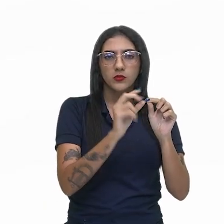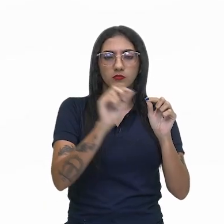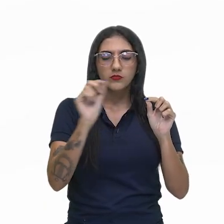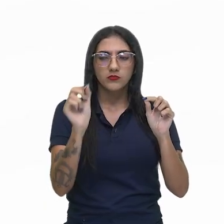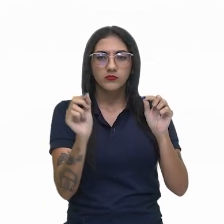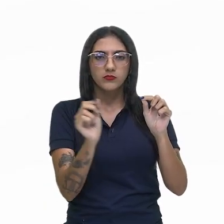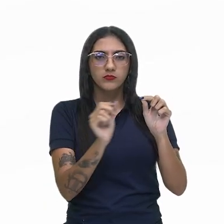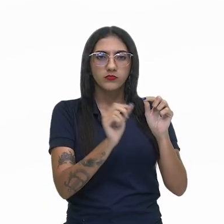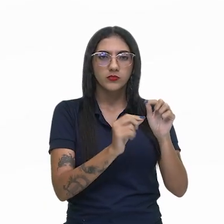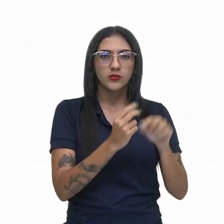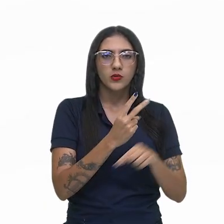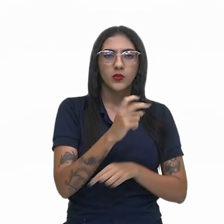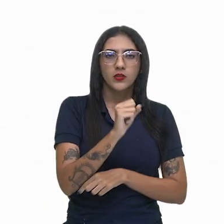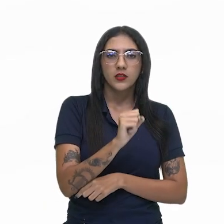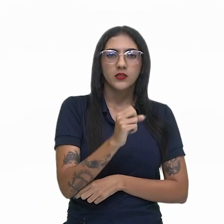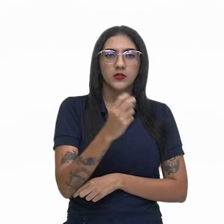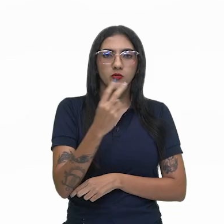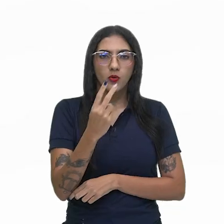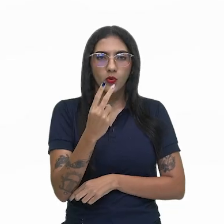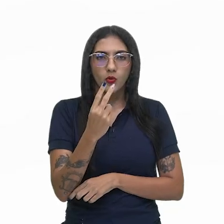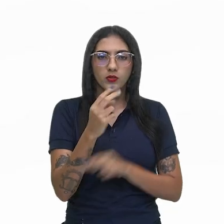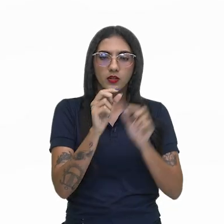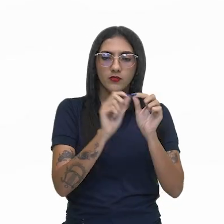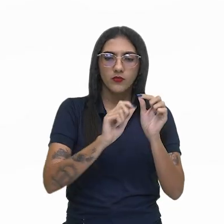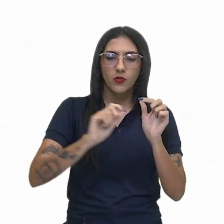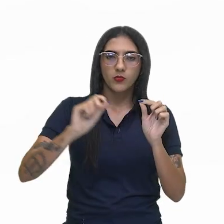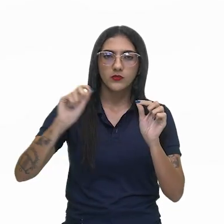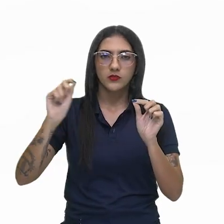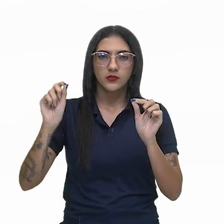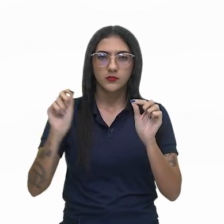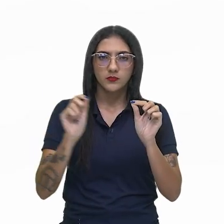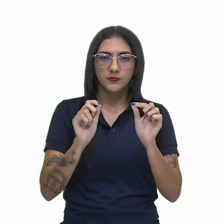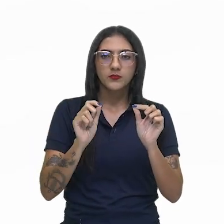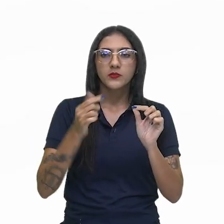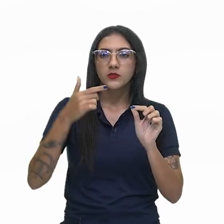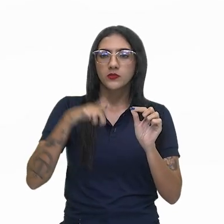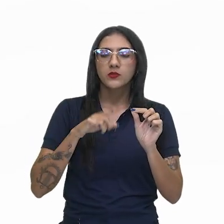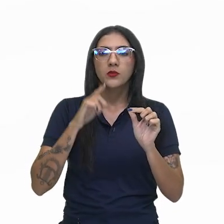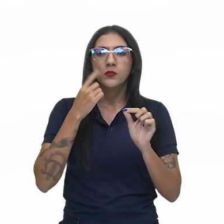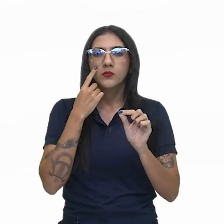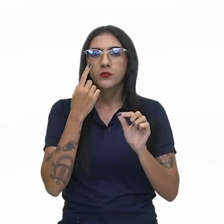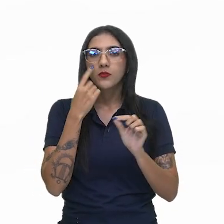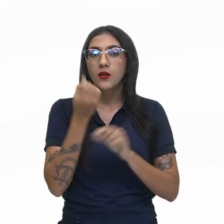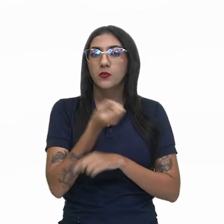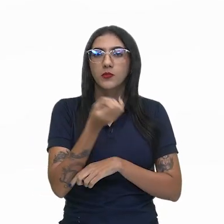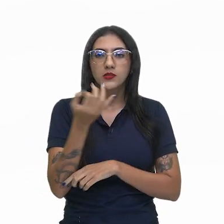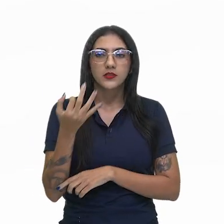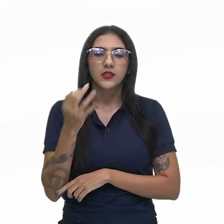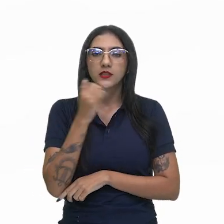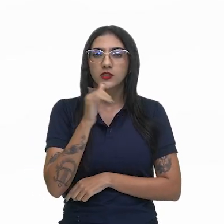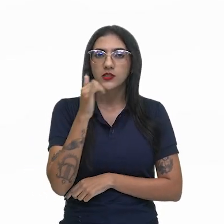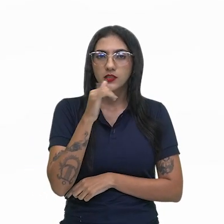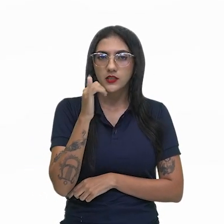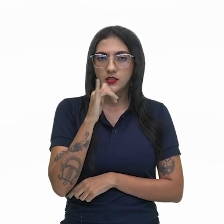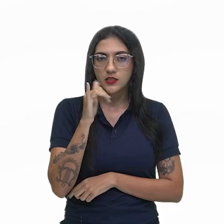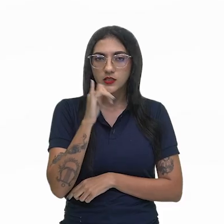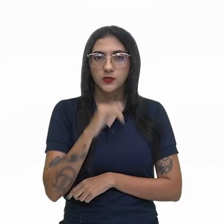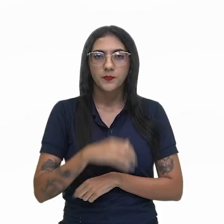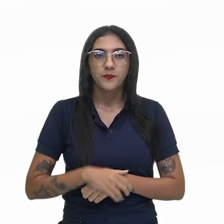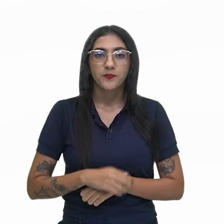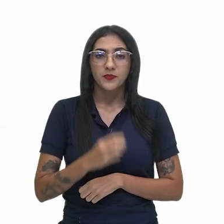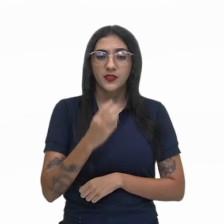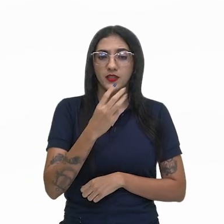2p6, 3s2, isso quer dizer o quê? Que eles têm essa quantidade de energia, ó,